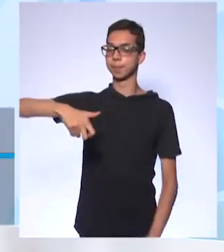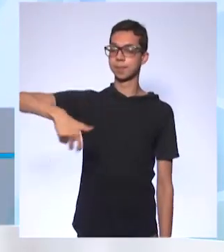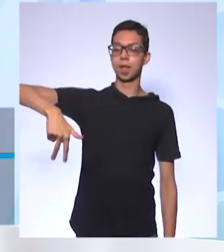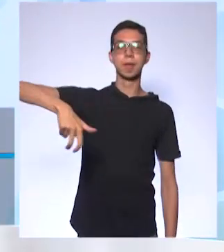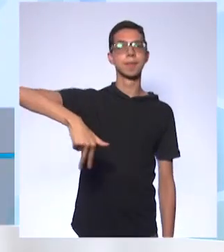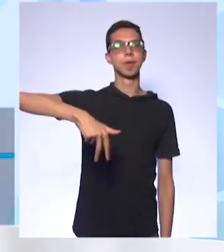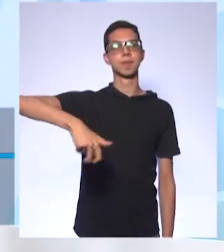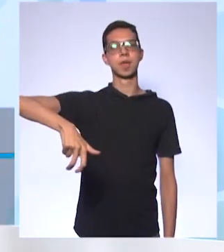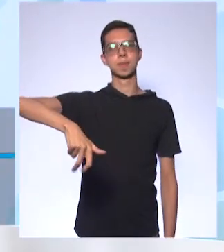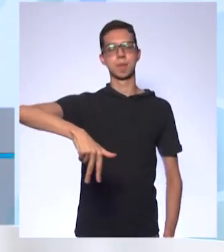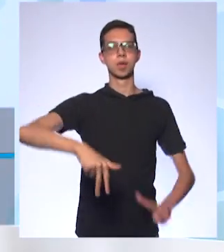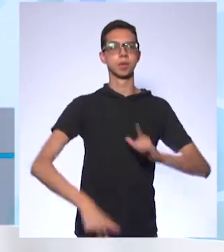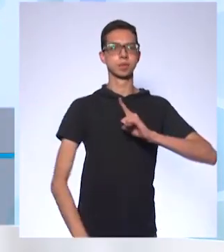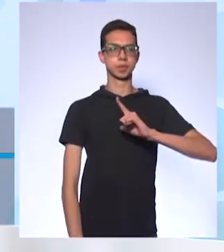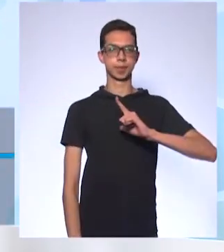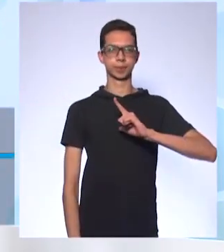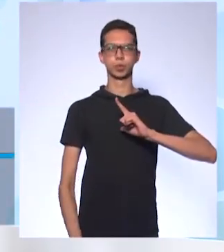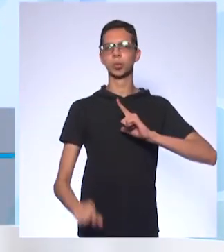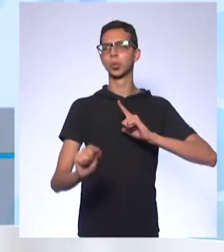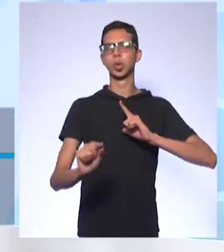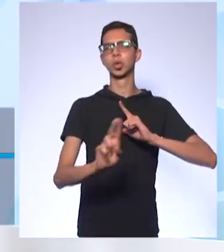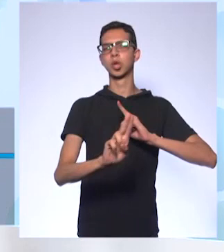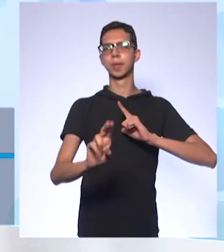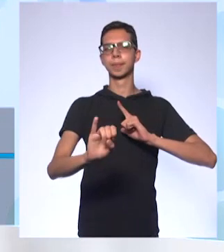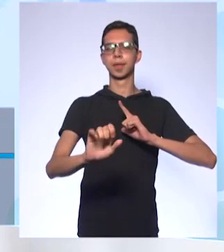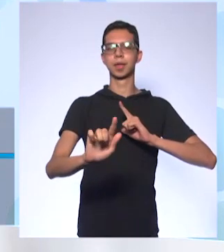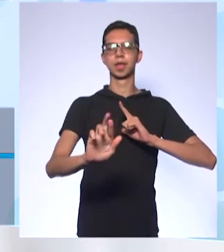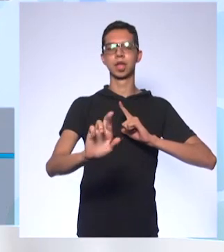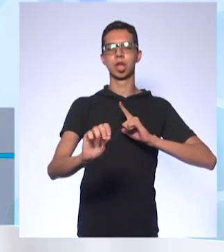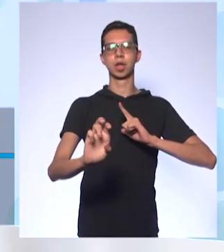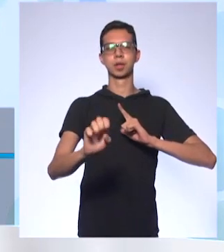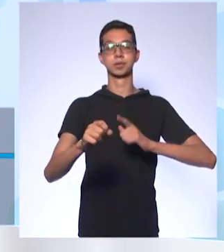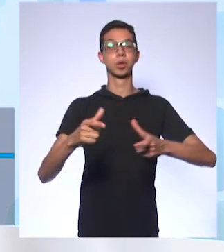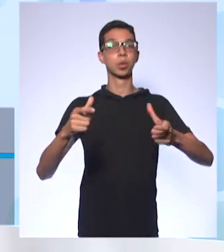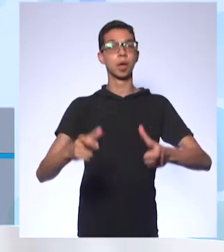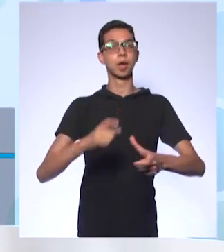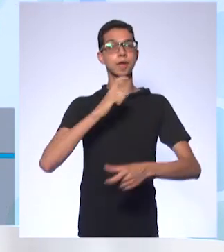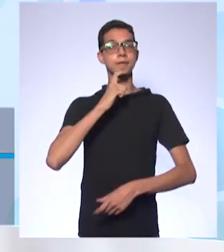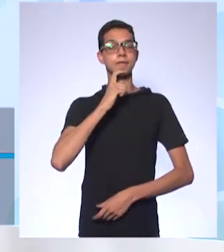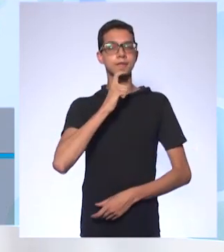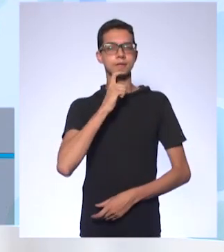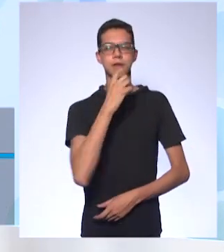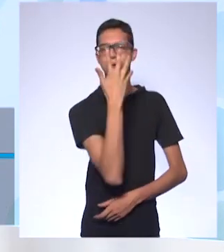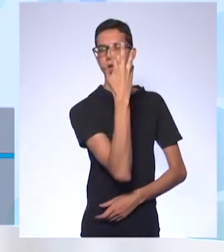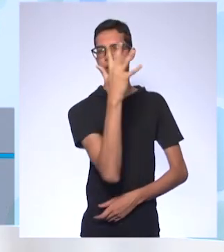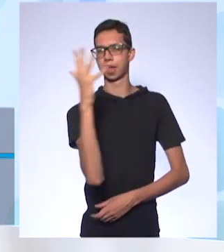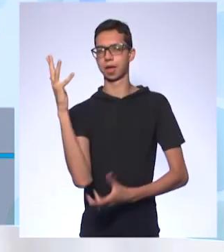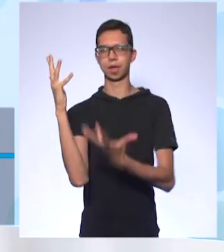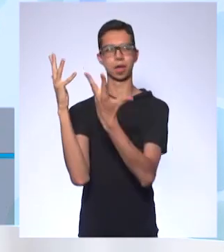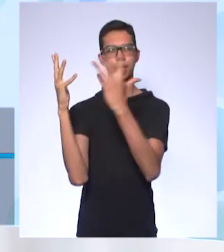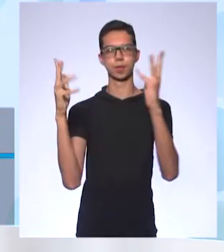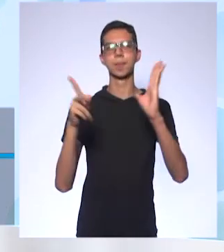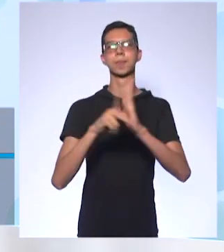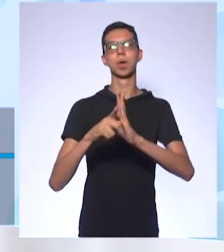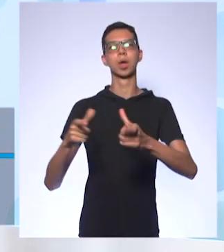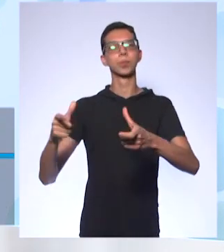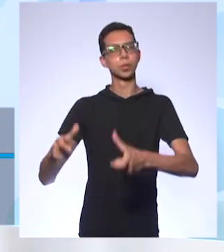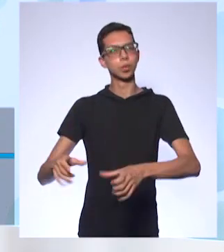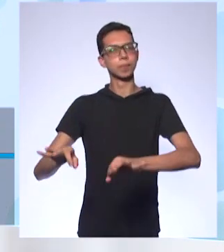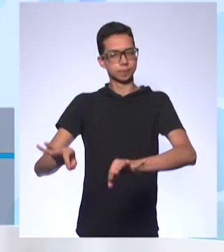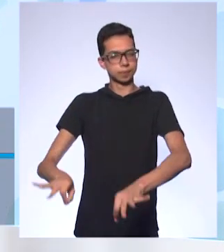esse higuerones, é um tipo de árvore típico da região, né, de lá,